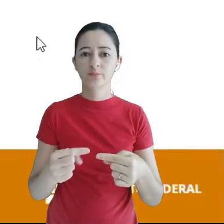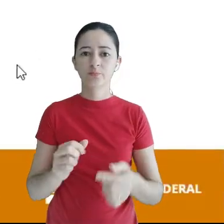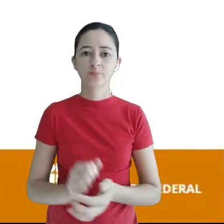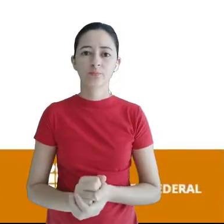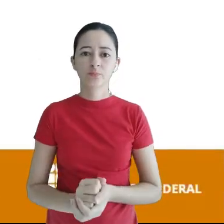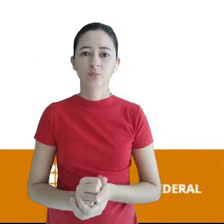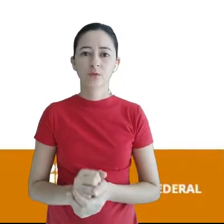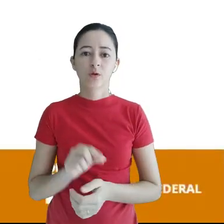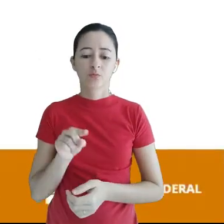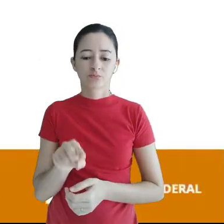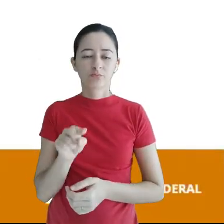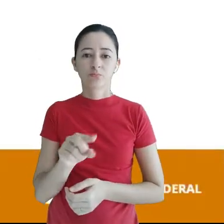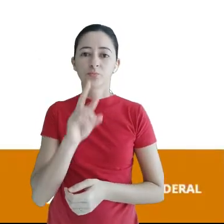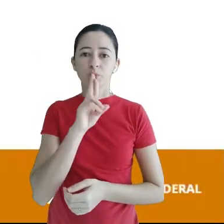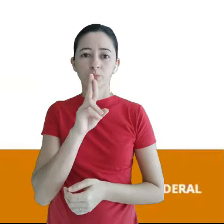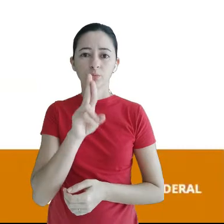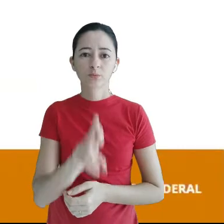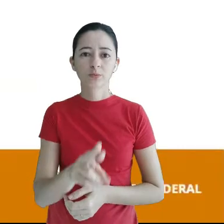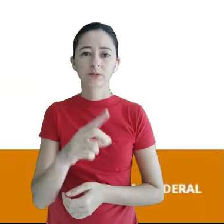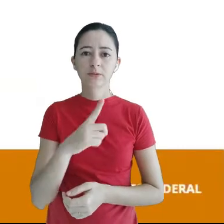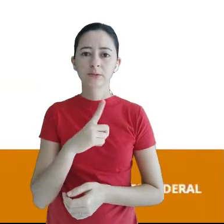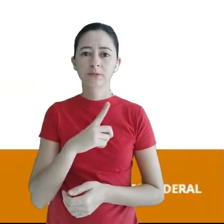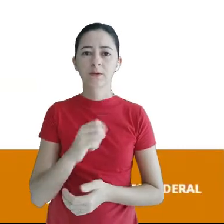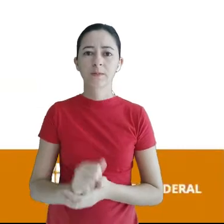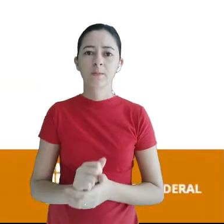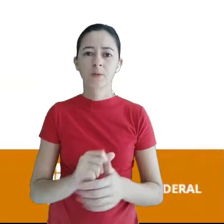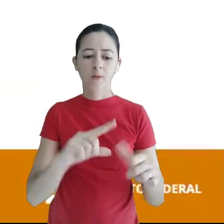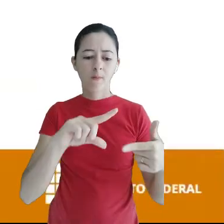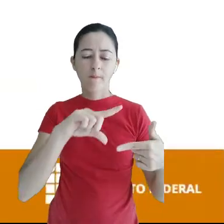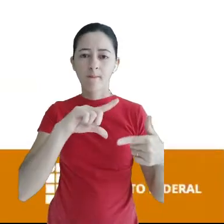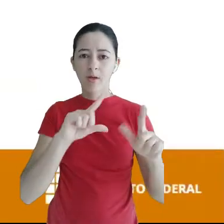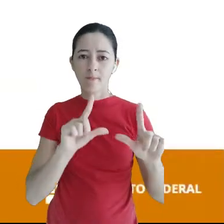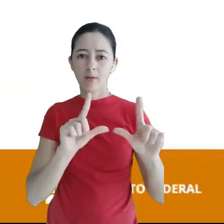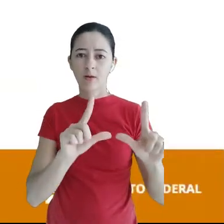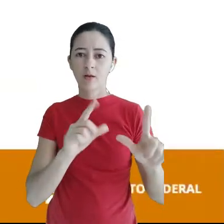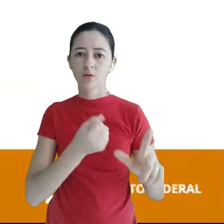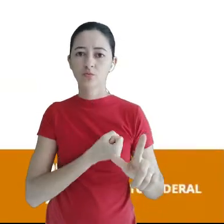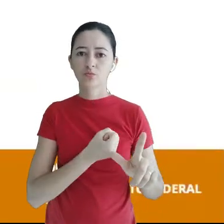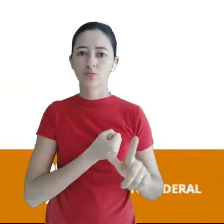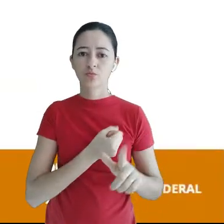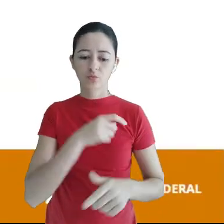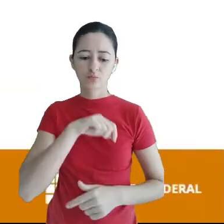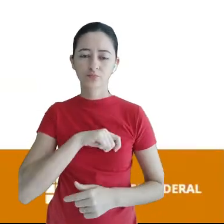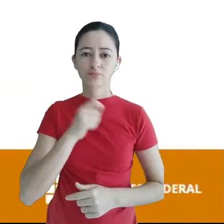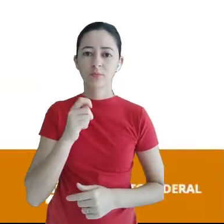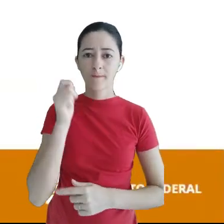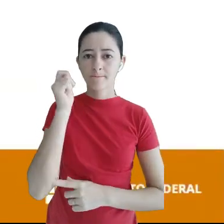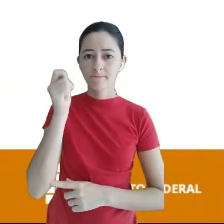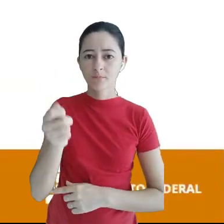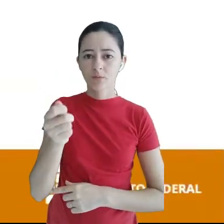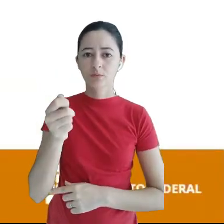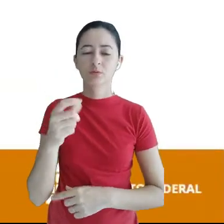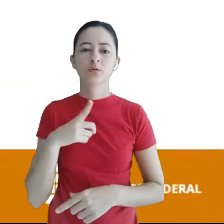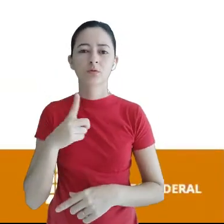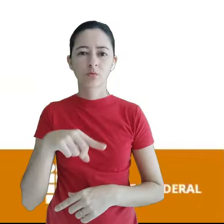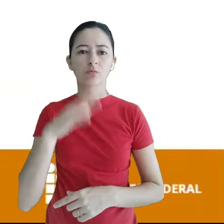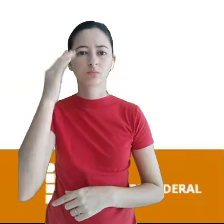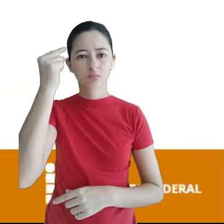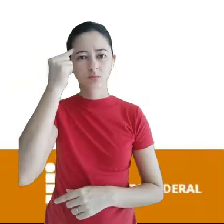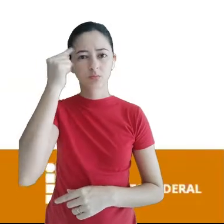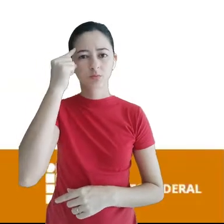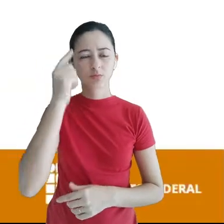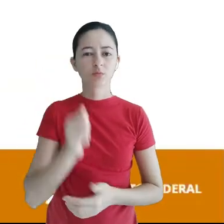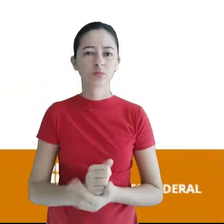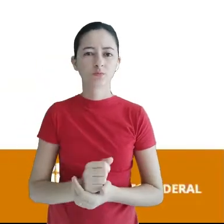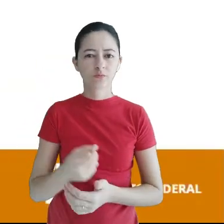resultado seria placar, cartões, faltas. Eu acredito que algum de vocês,